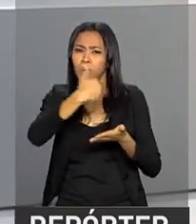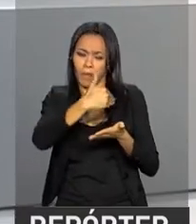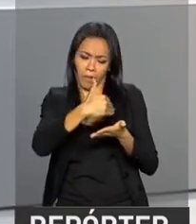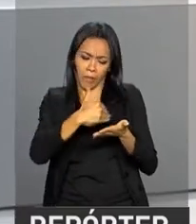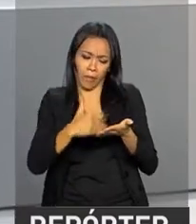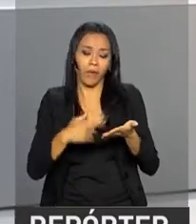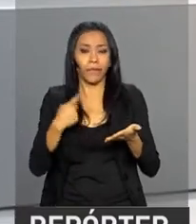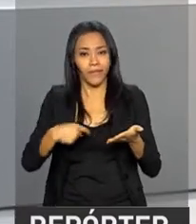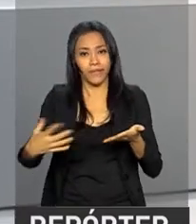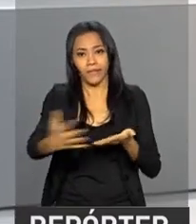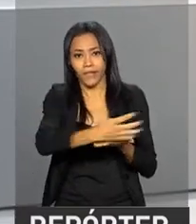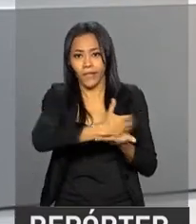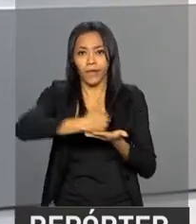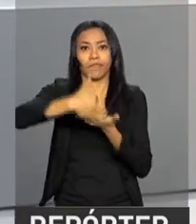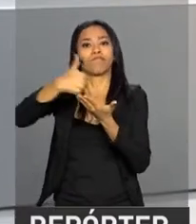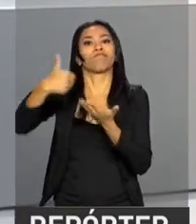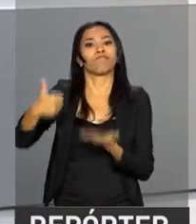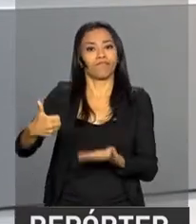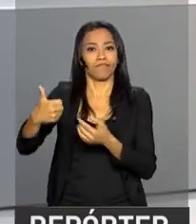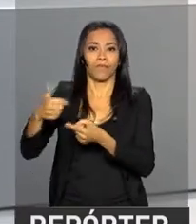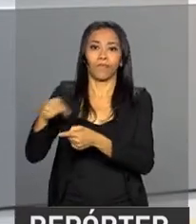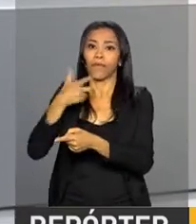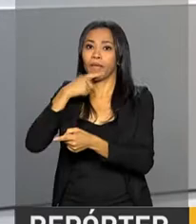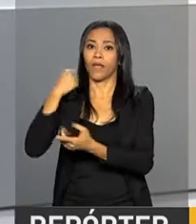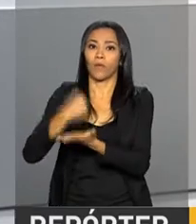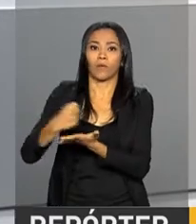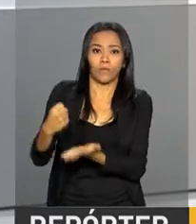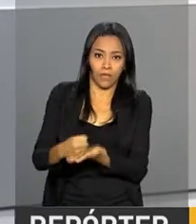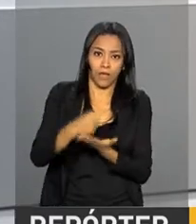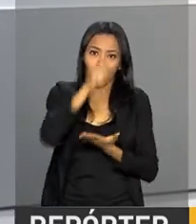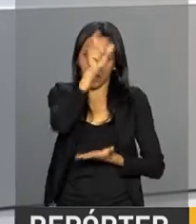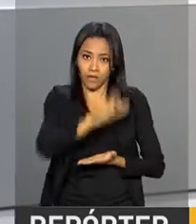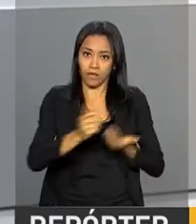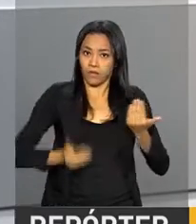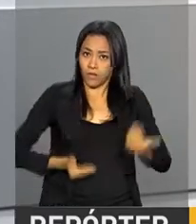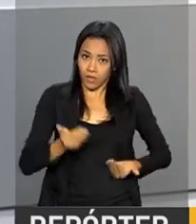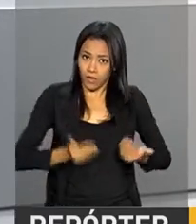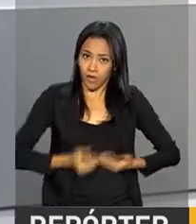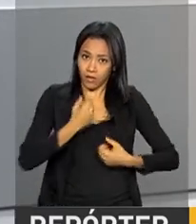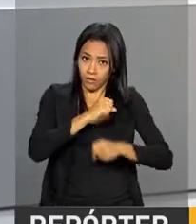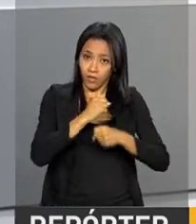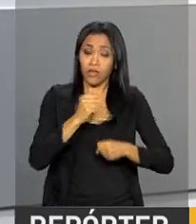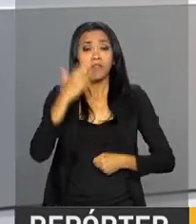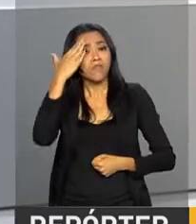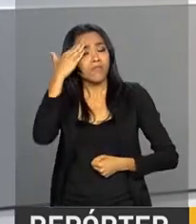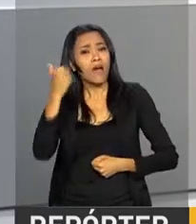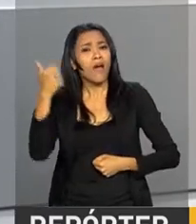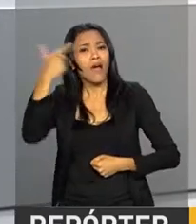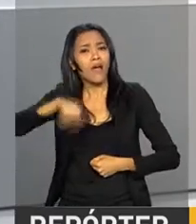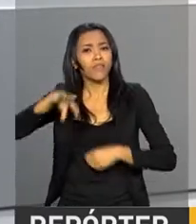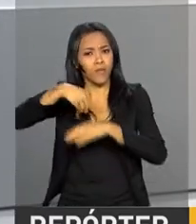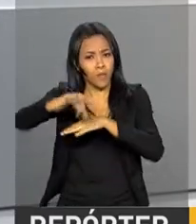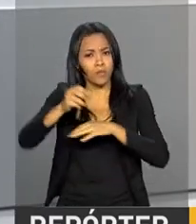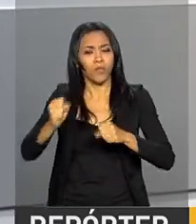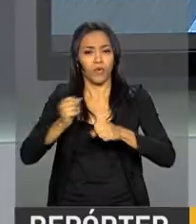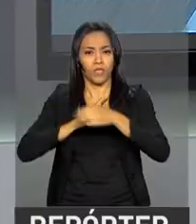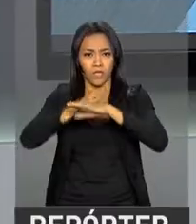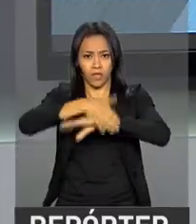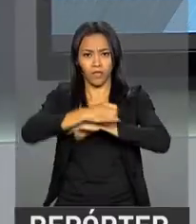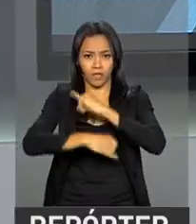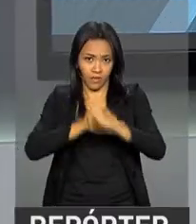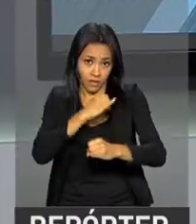devem ser recolhidas pelos patrões para emitir o documento de arrecadação é só acessar a página do e social na internet